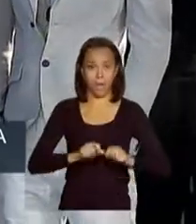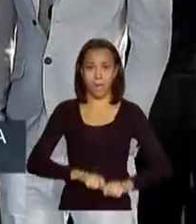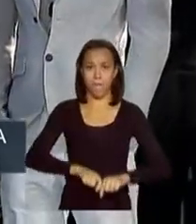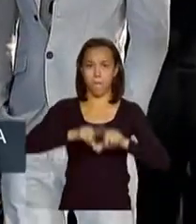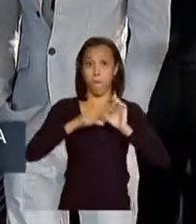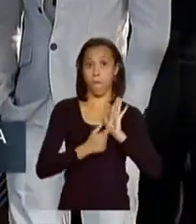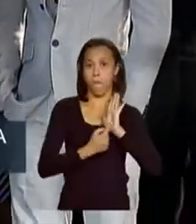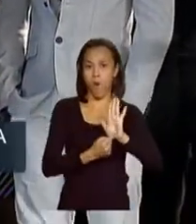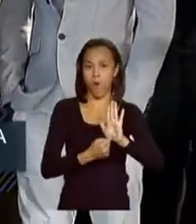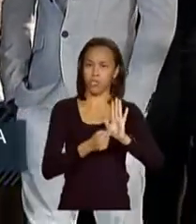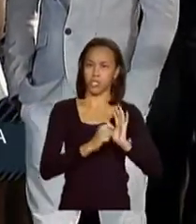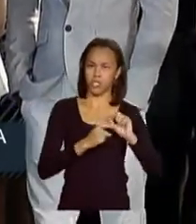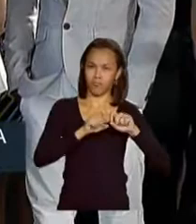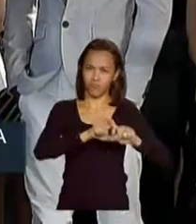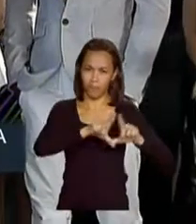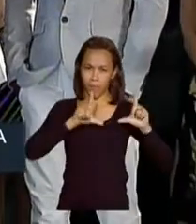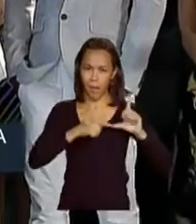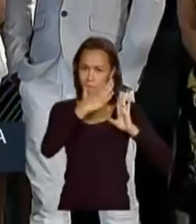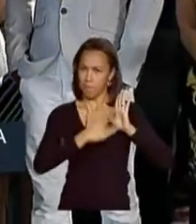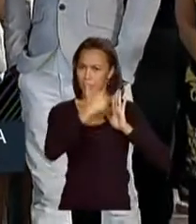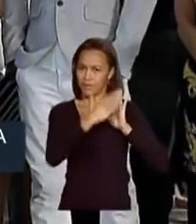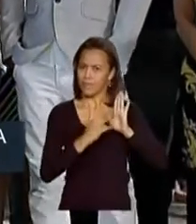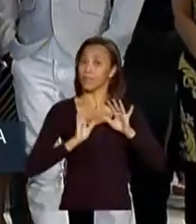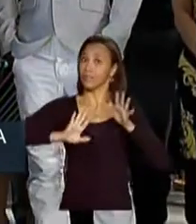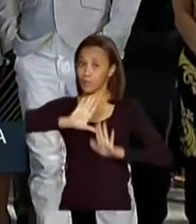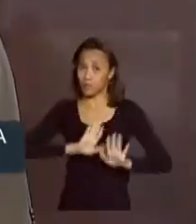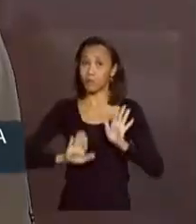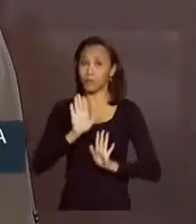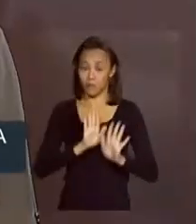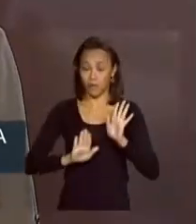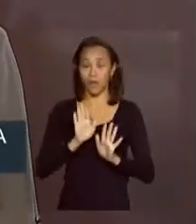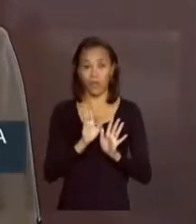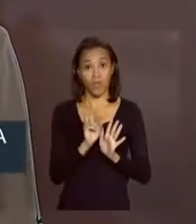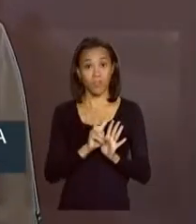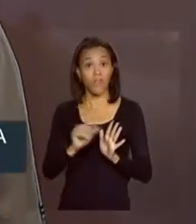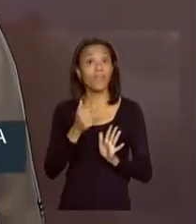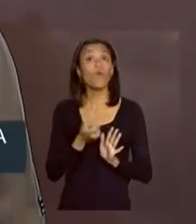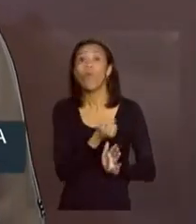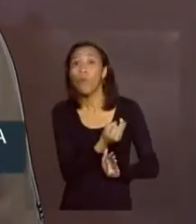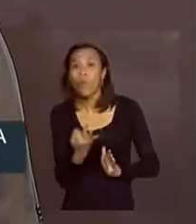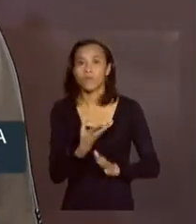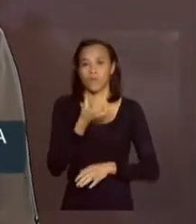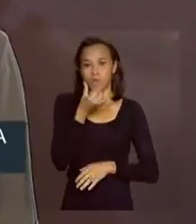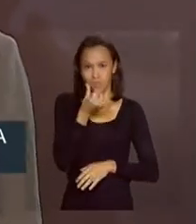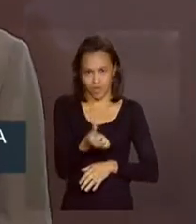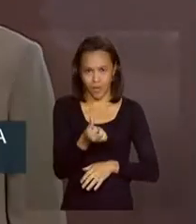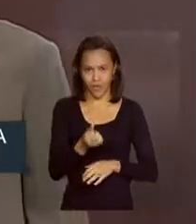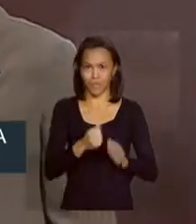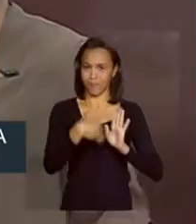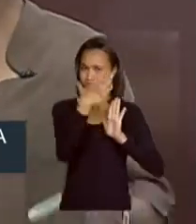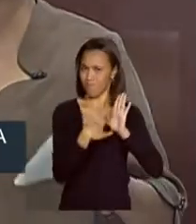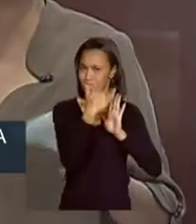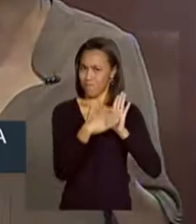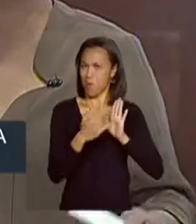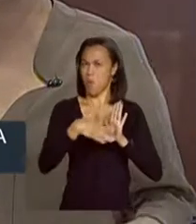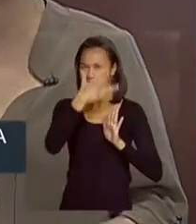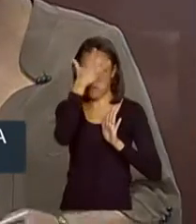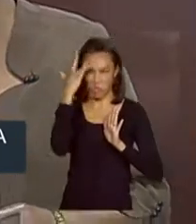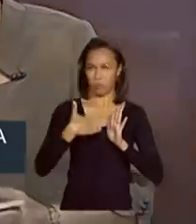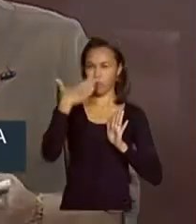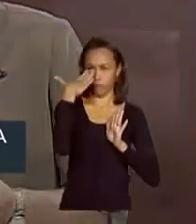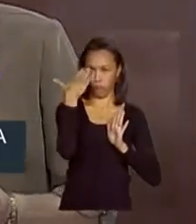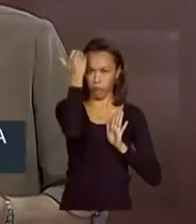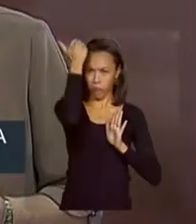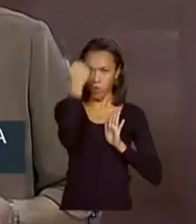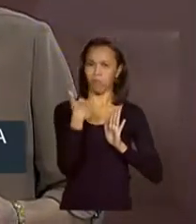dessa ela exige certos cuidados né Nós vamos ver seis obras um grande mais um